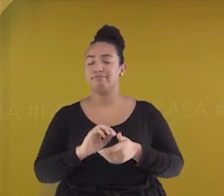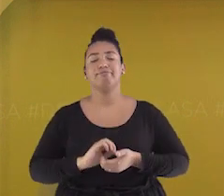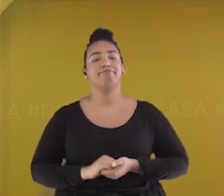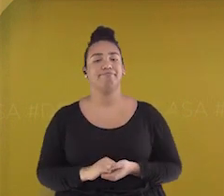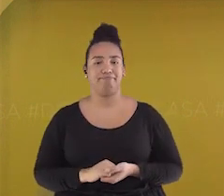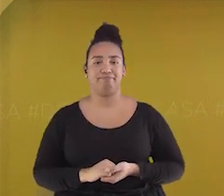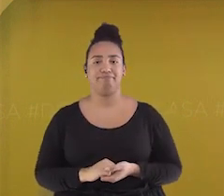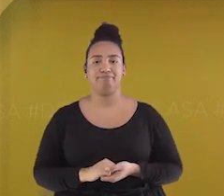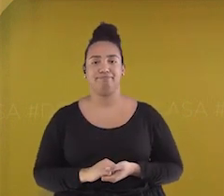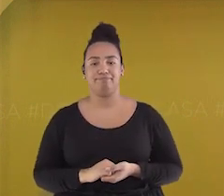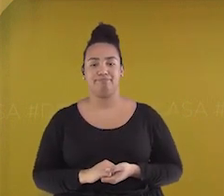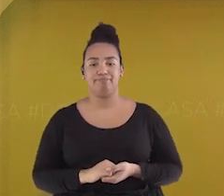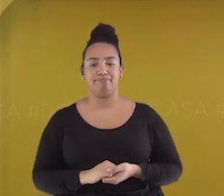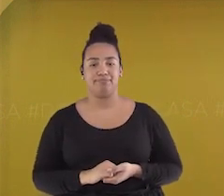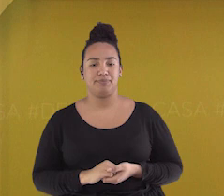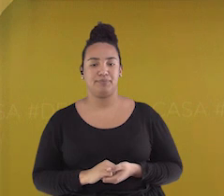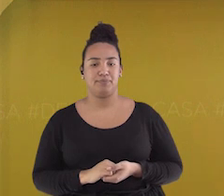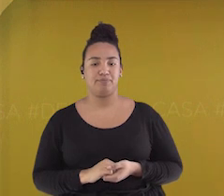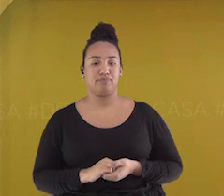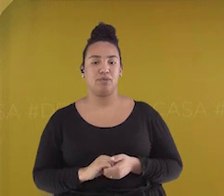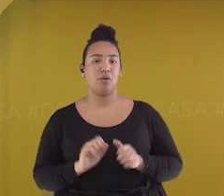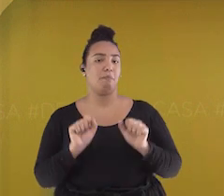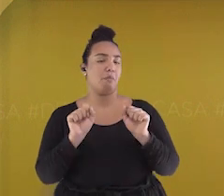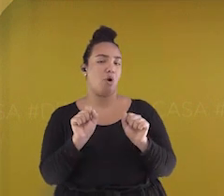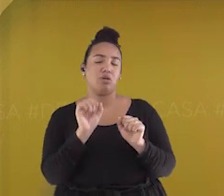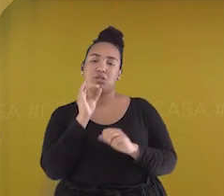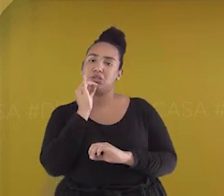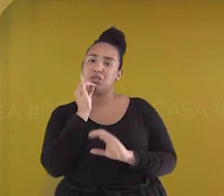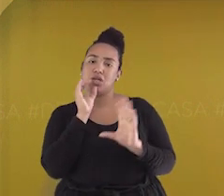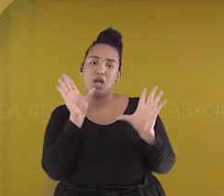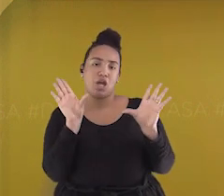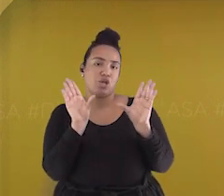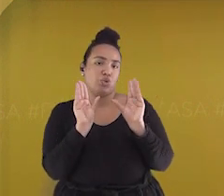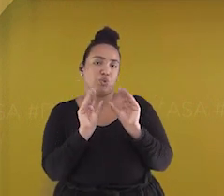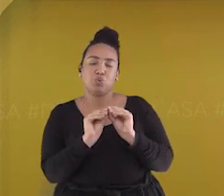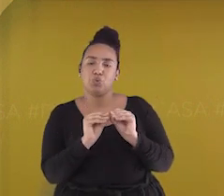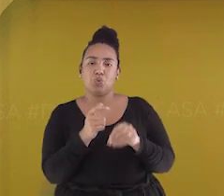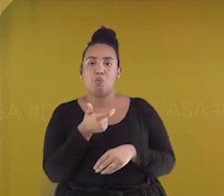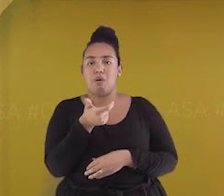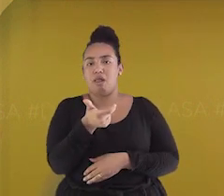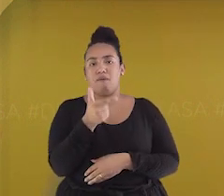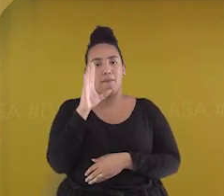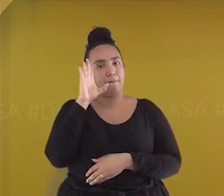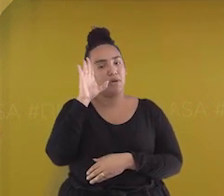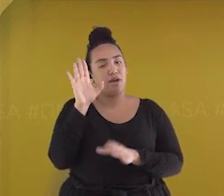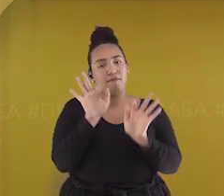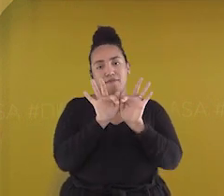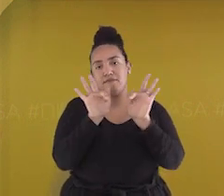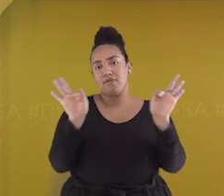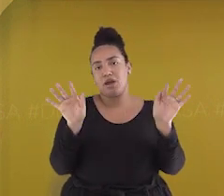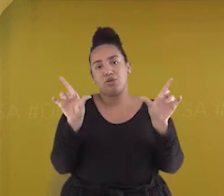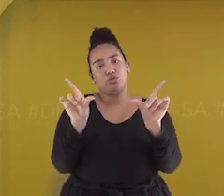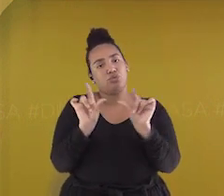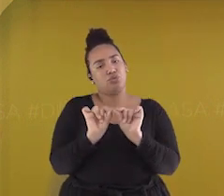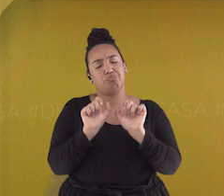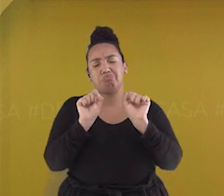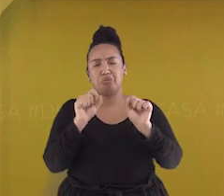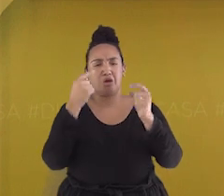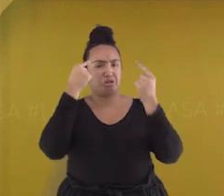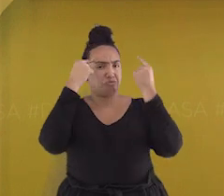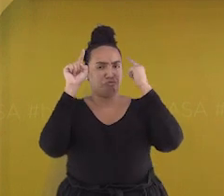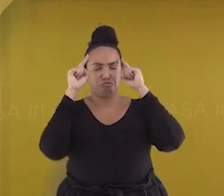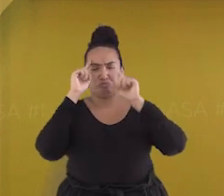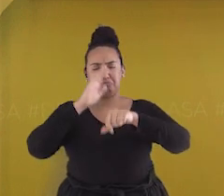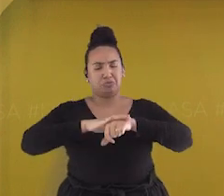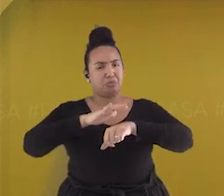depois da aula. Pode ser em forma de resumo, palavras-chave, frases curtas. Usem a